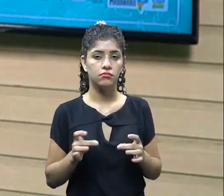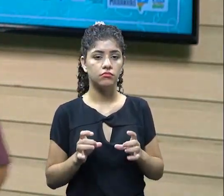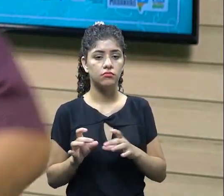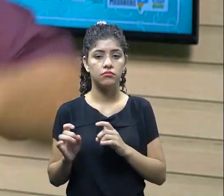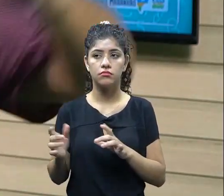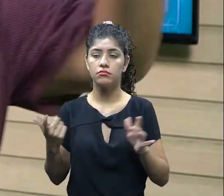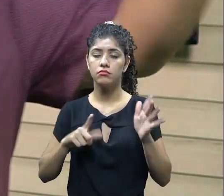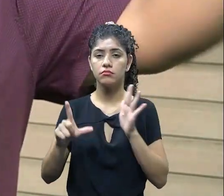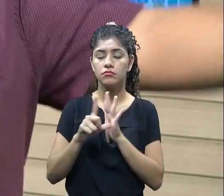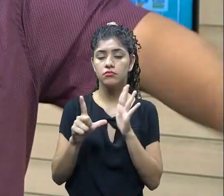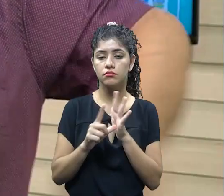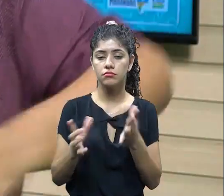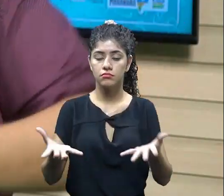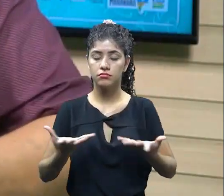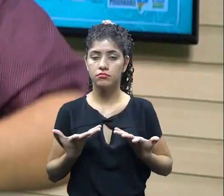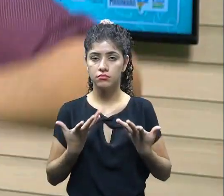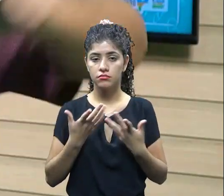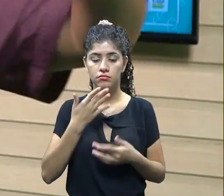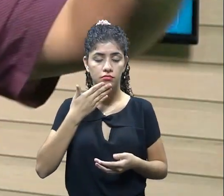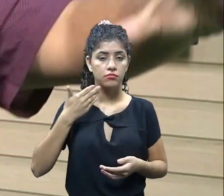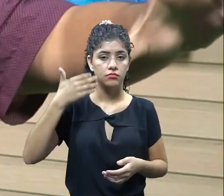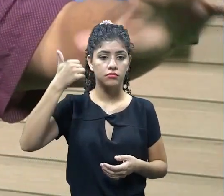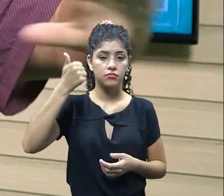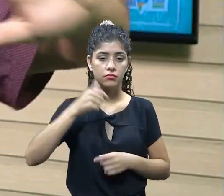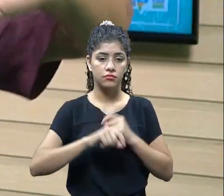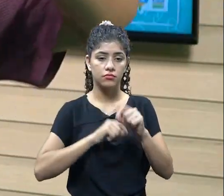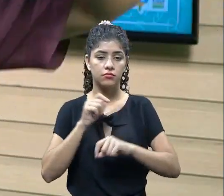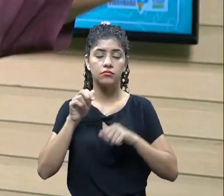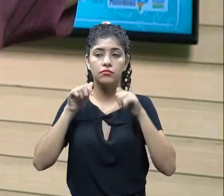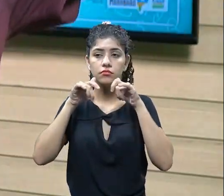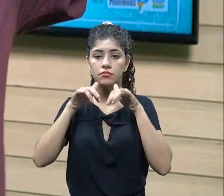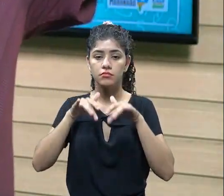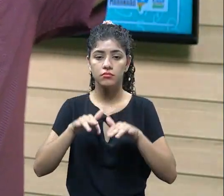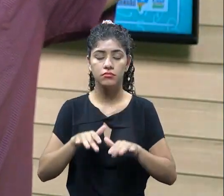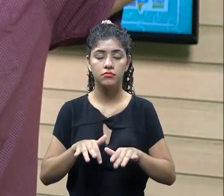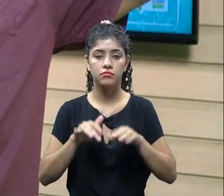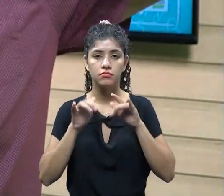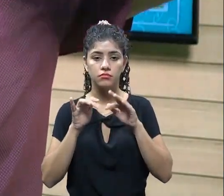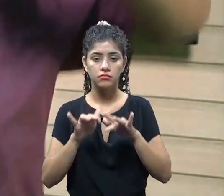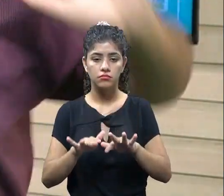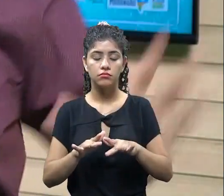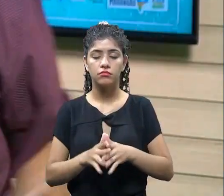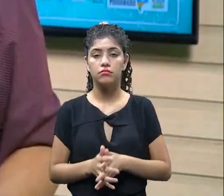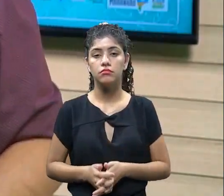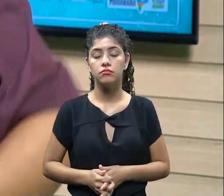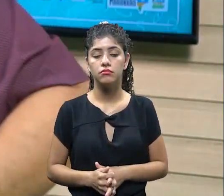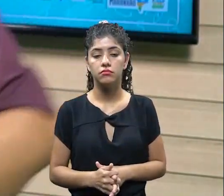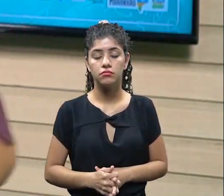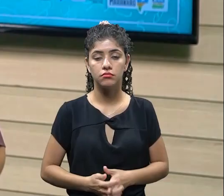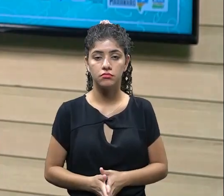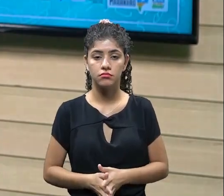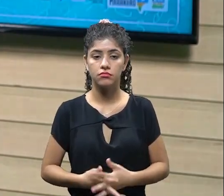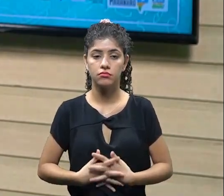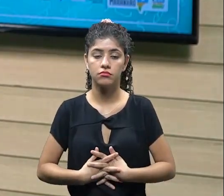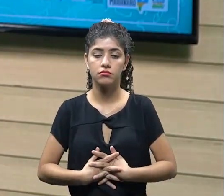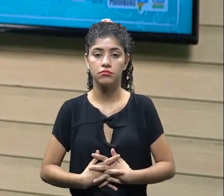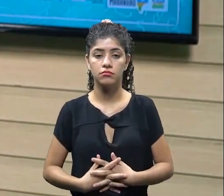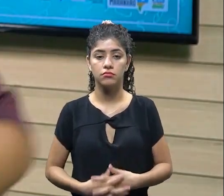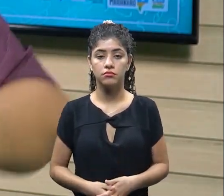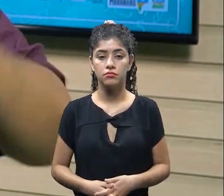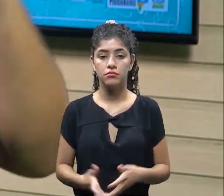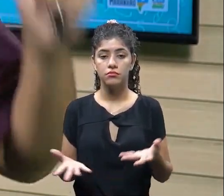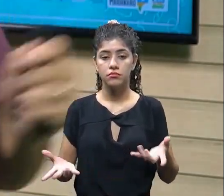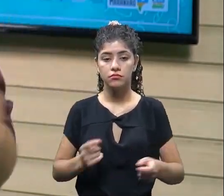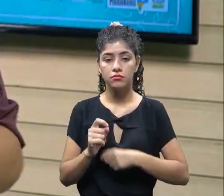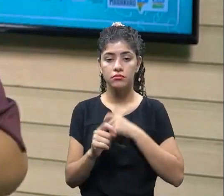comércio aqui, essa loja eu vou querer reformar. Eu quero botar ar-condicionado, eu quero botar uma tela de LED e tal. Nesse ponto, aí eu